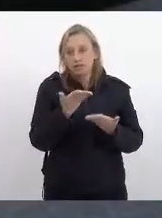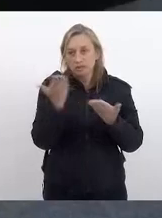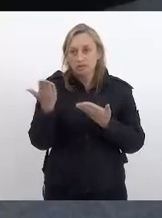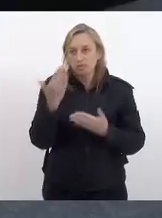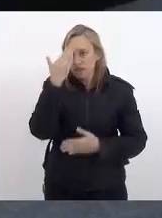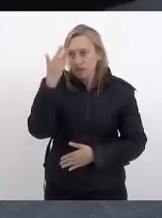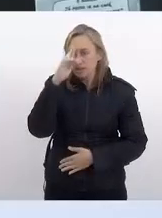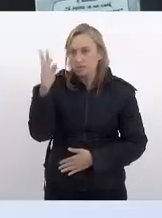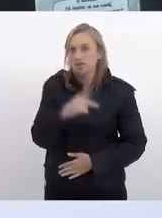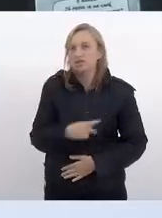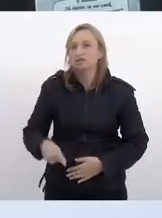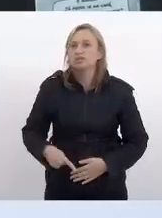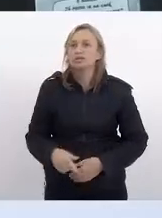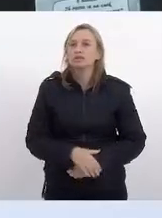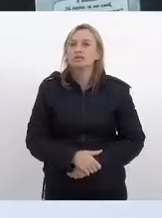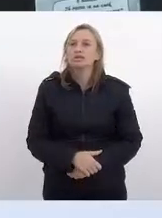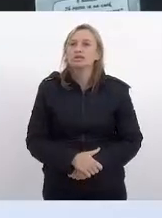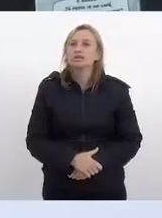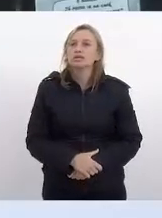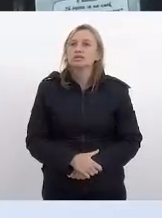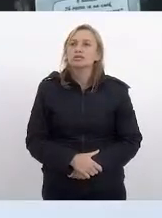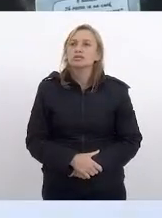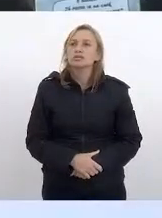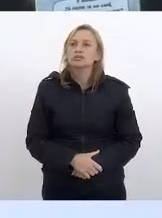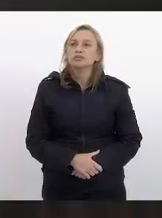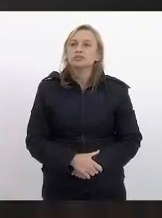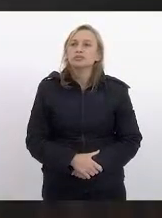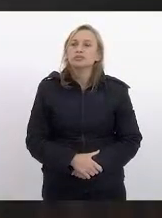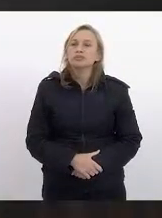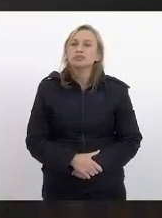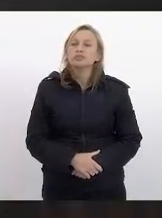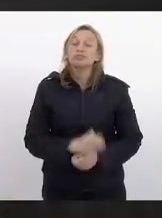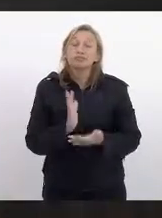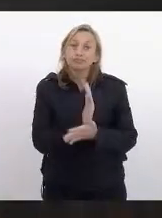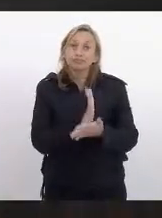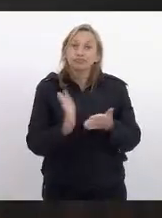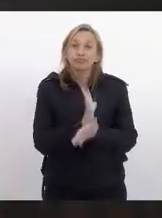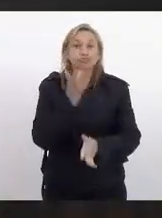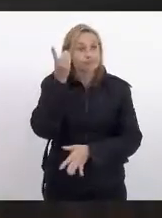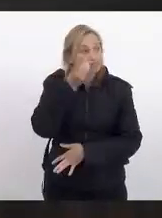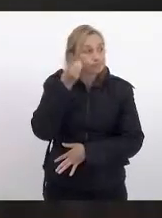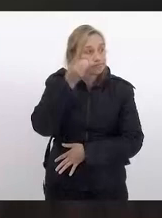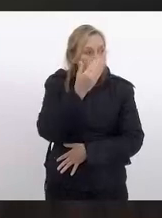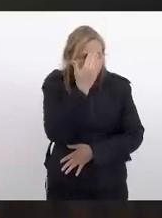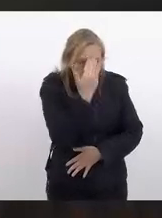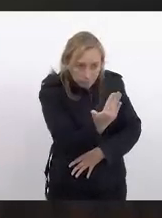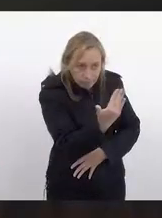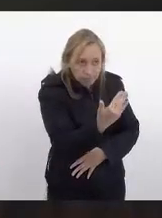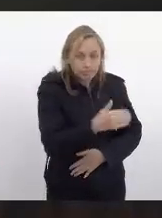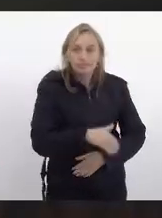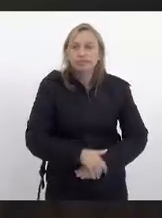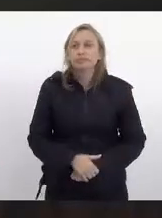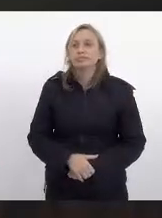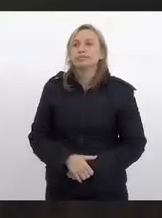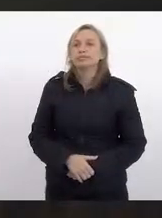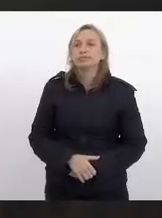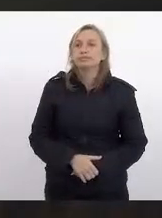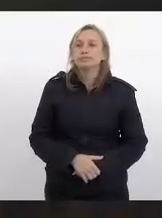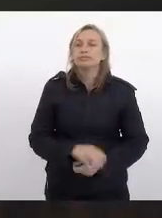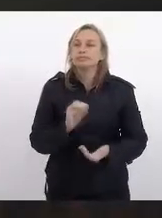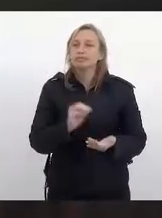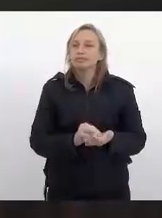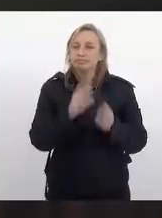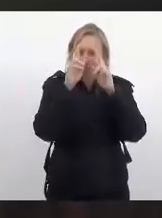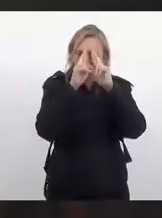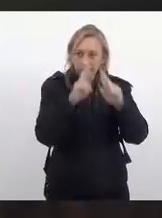obrigado por exemplo e é lamentável que as vezes o deputado agradeço a gente vê a